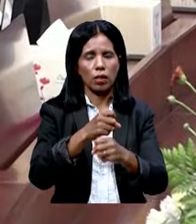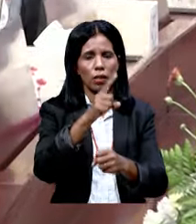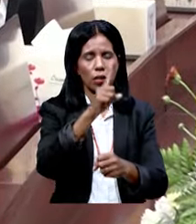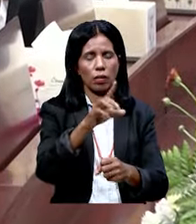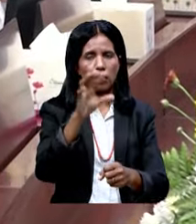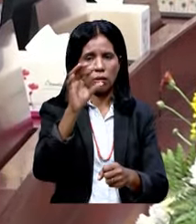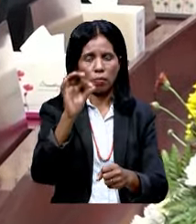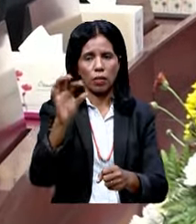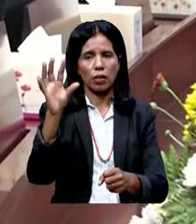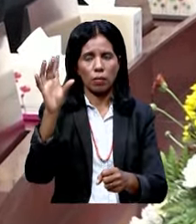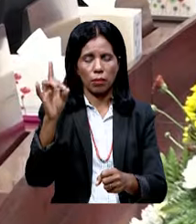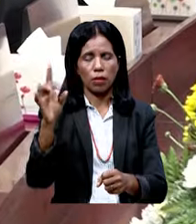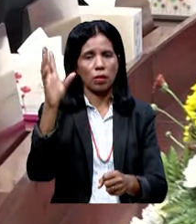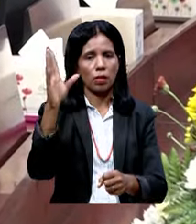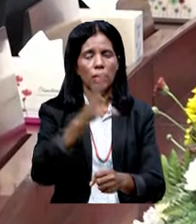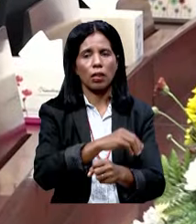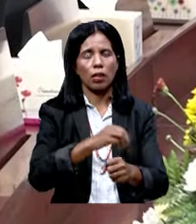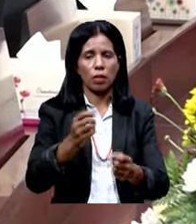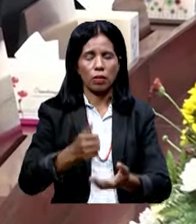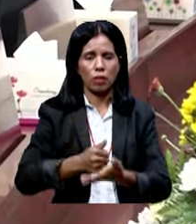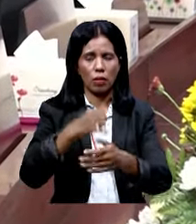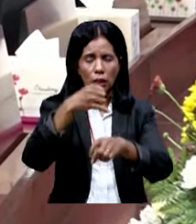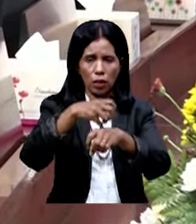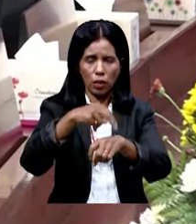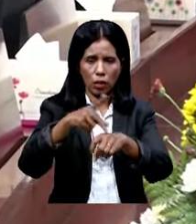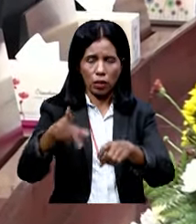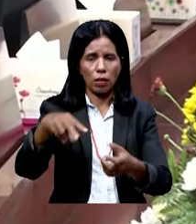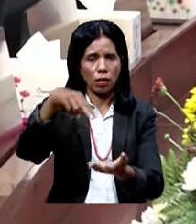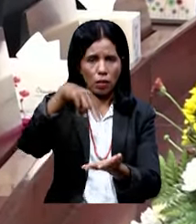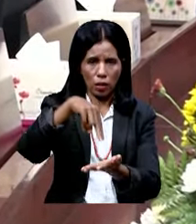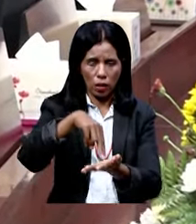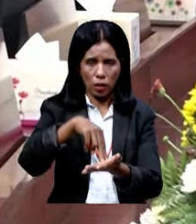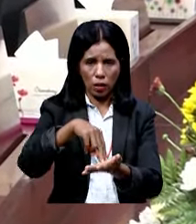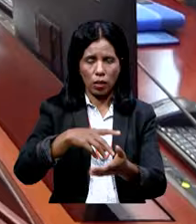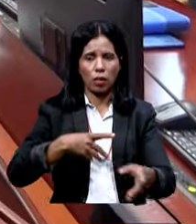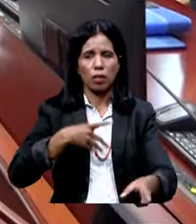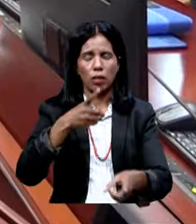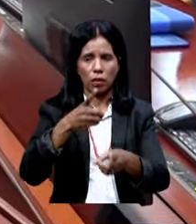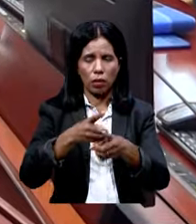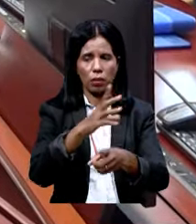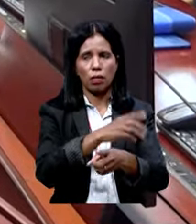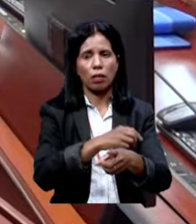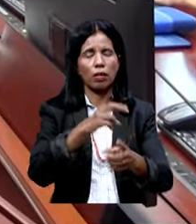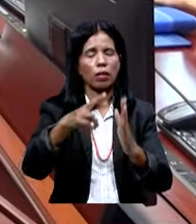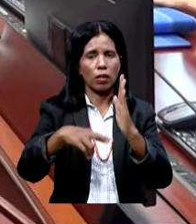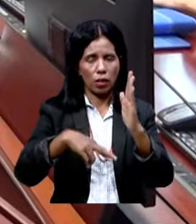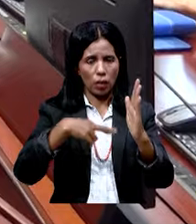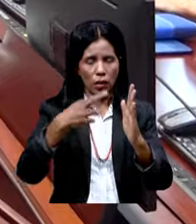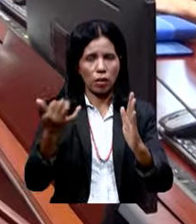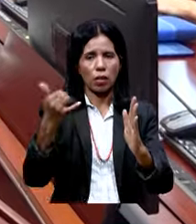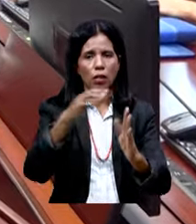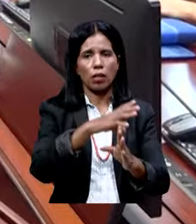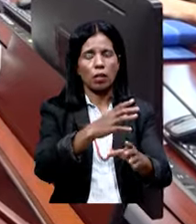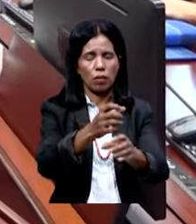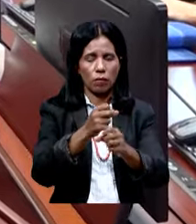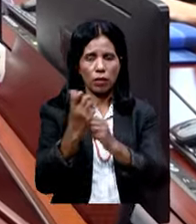tusiahitu hanesan tratado internacional ida hua intenção ato estabelece diretriz no mecanismo ba resolução disputa